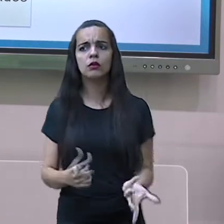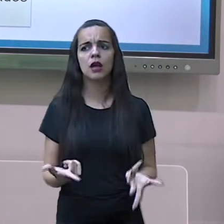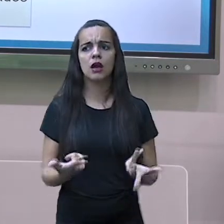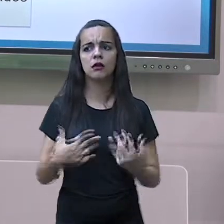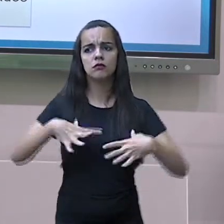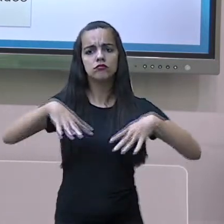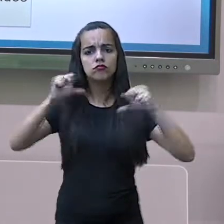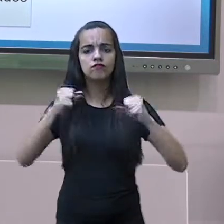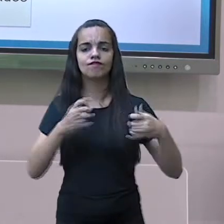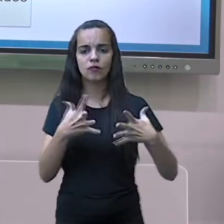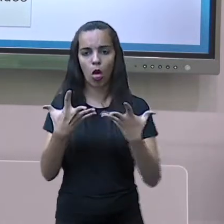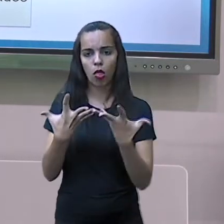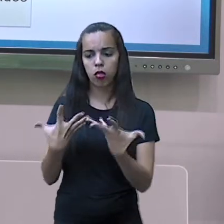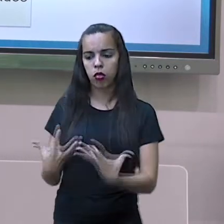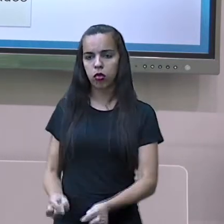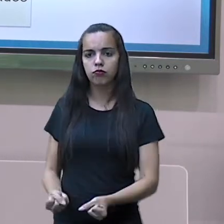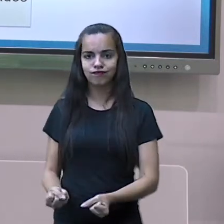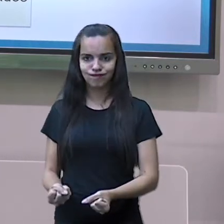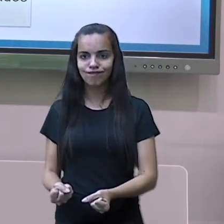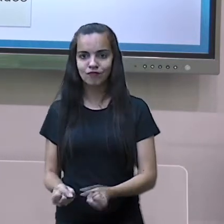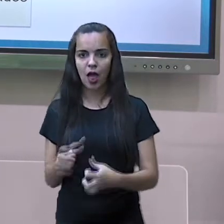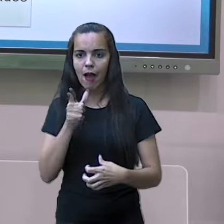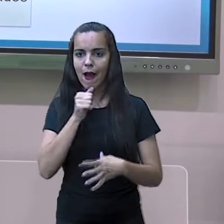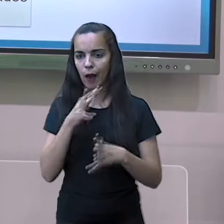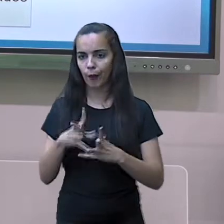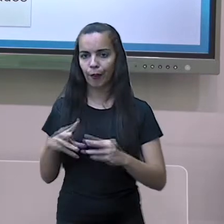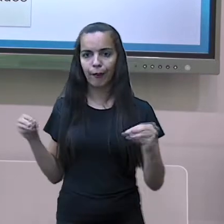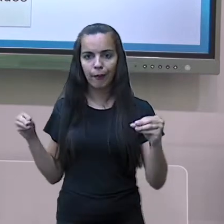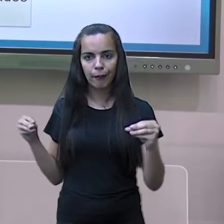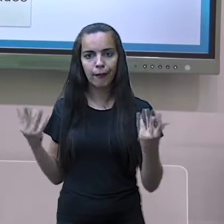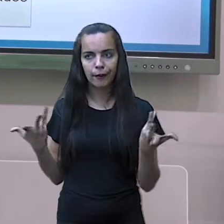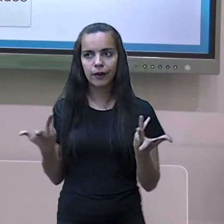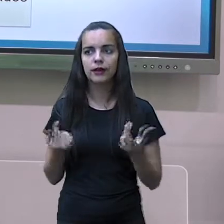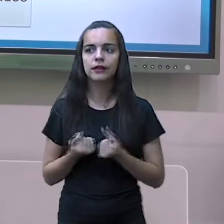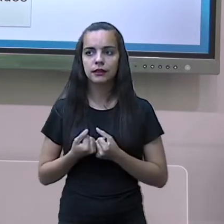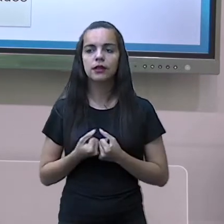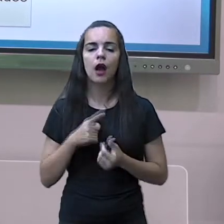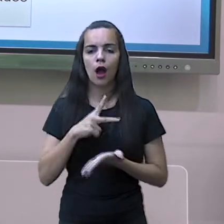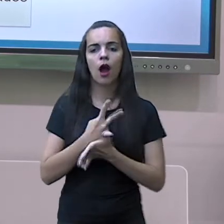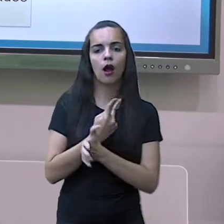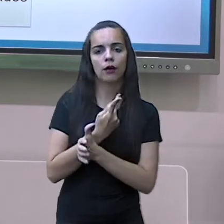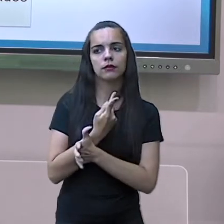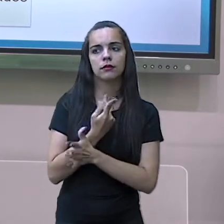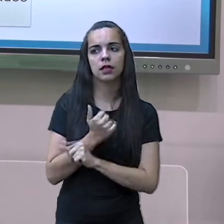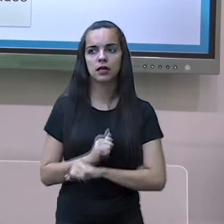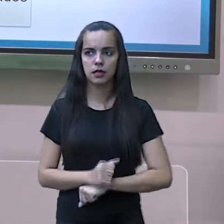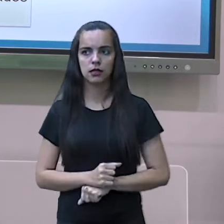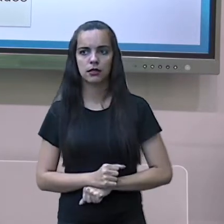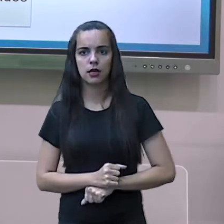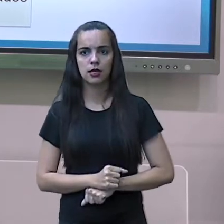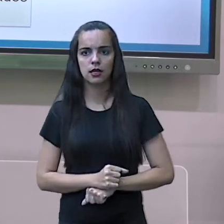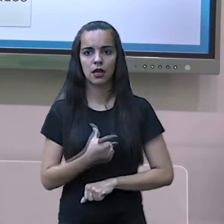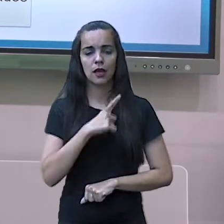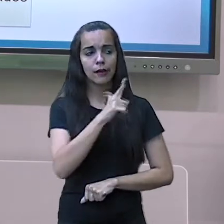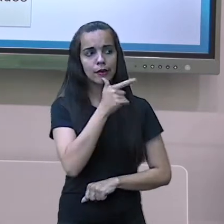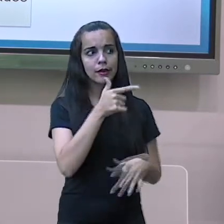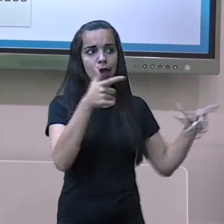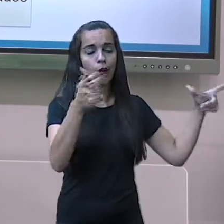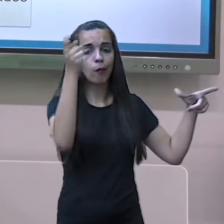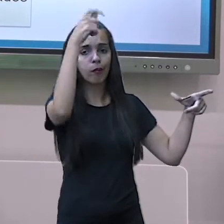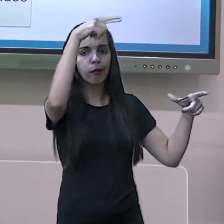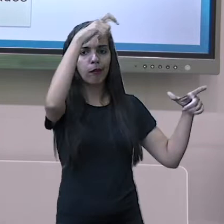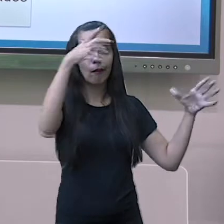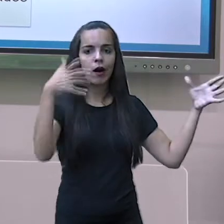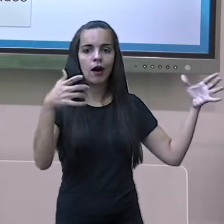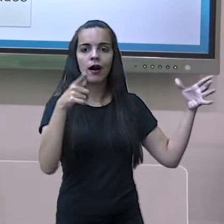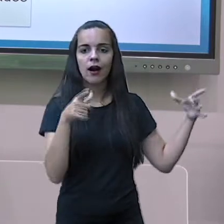fazer o rio secar, dependendo da quantidade de água que se retira da sua caixa. Tá? Muitas